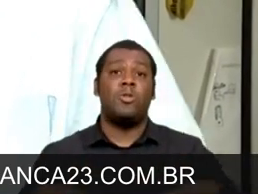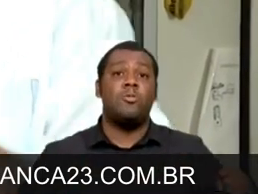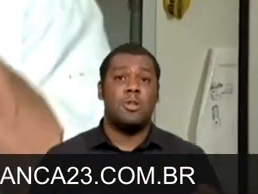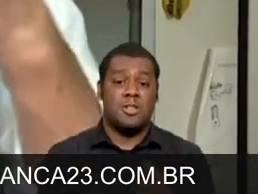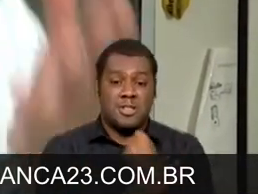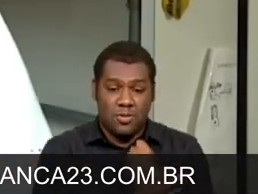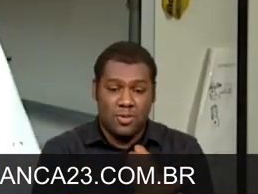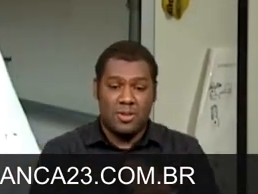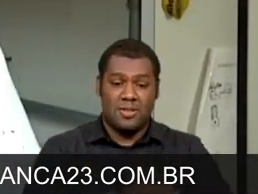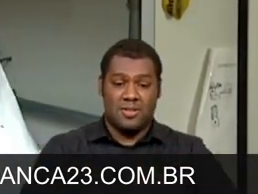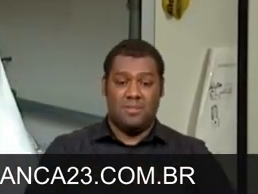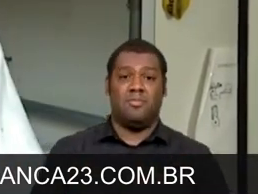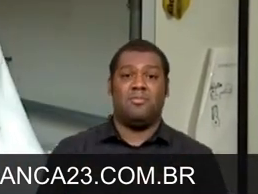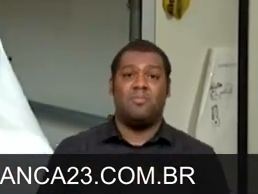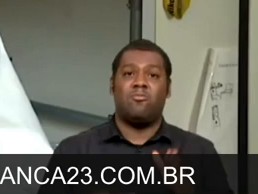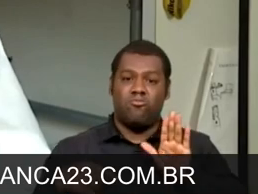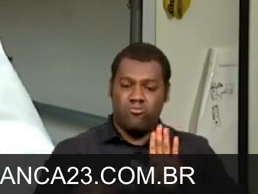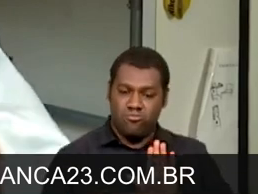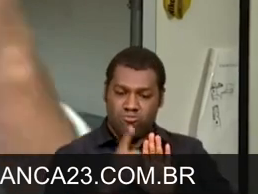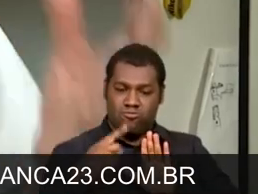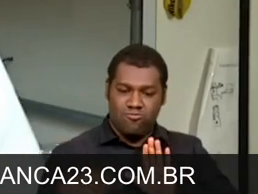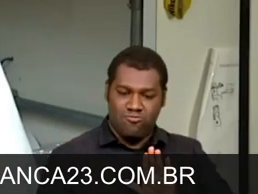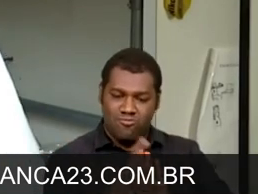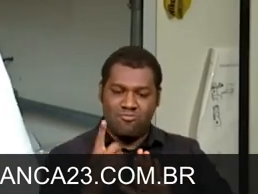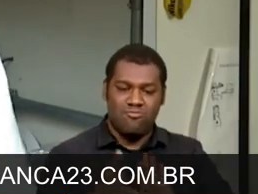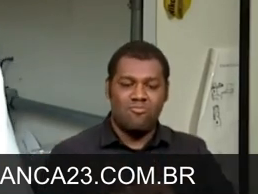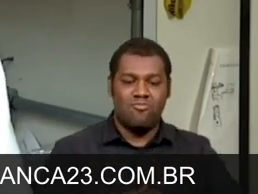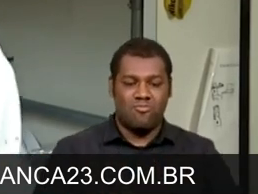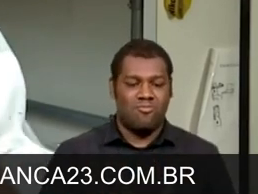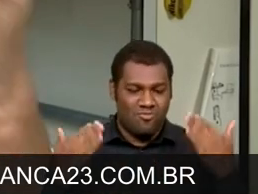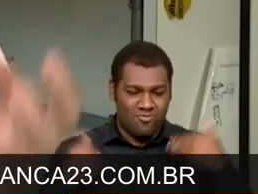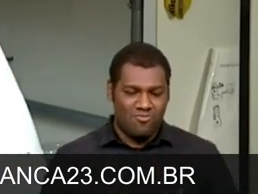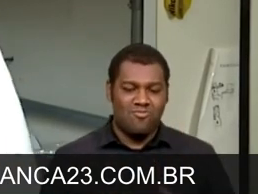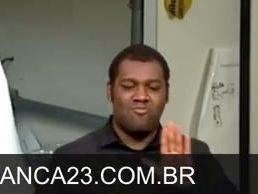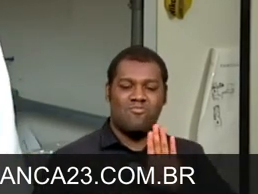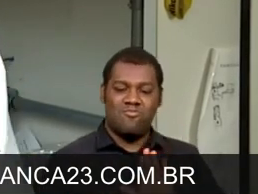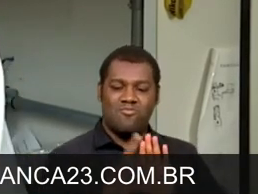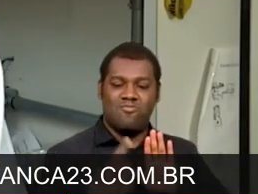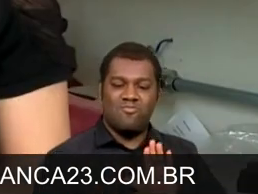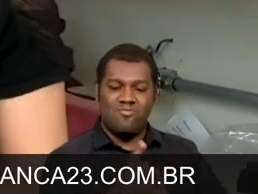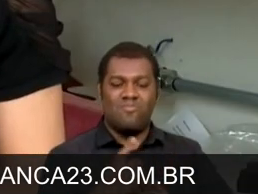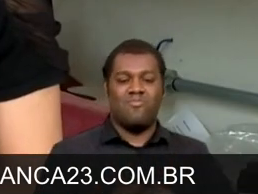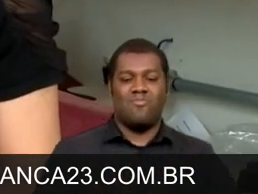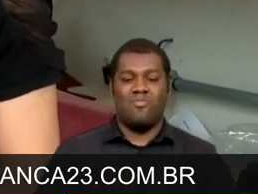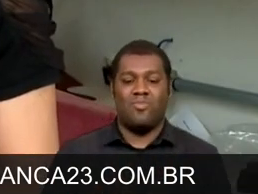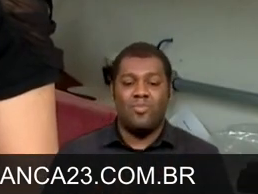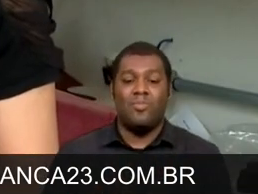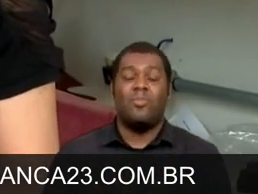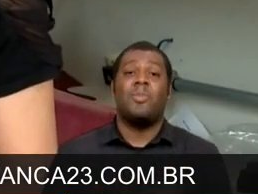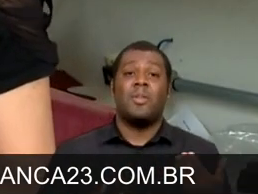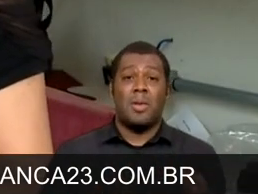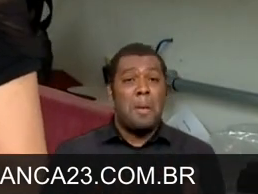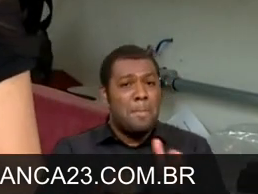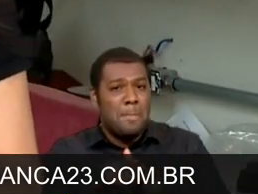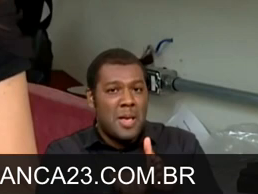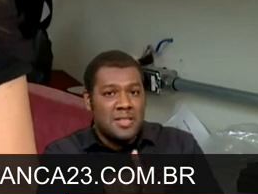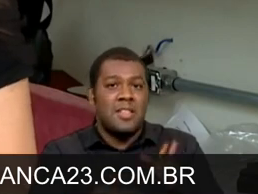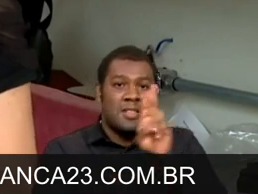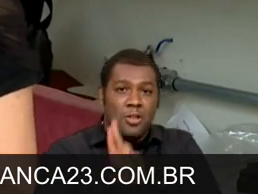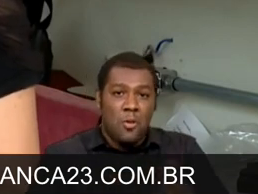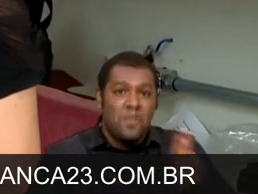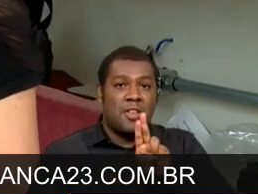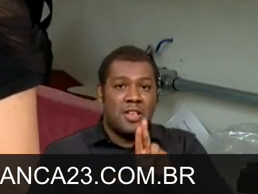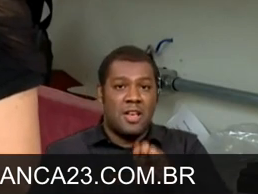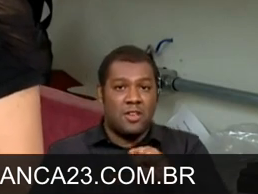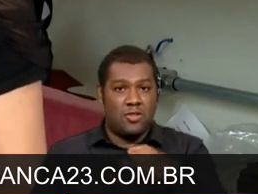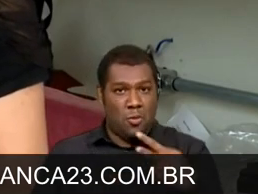fazer uma imunidade geral, né, no corpo inteiro, né, sistêmica. Os estudos feitos aqui na USP e